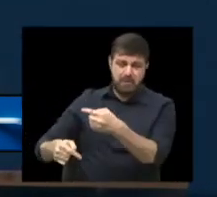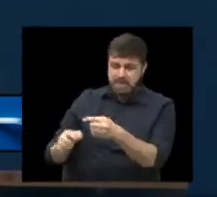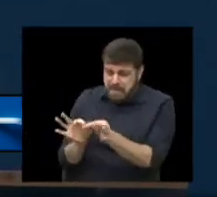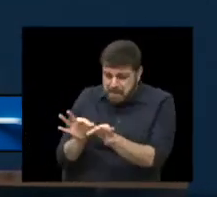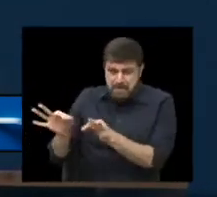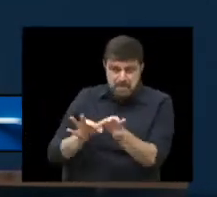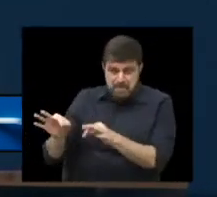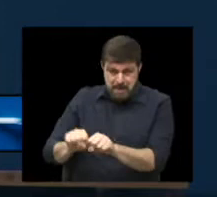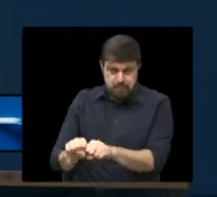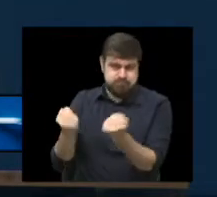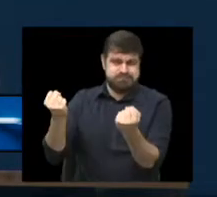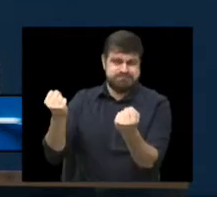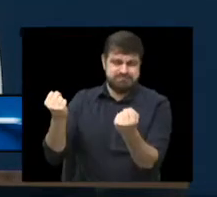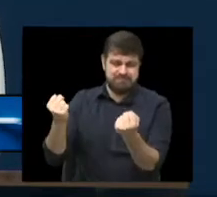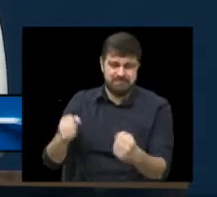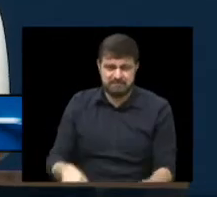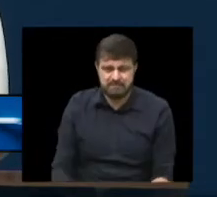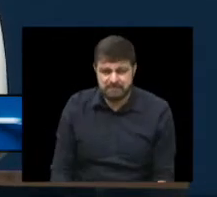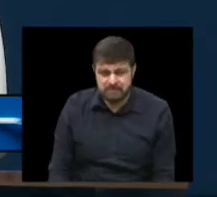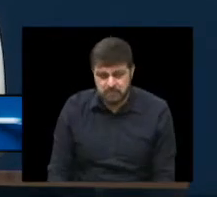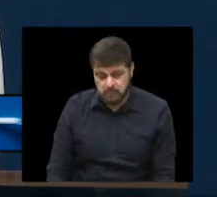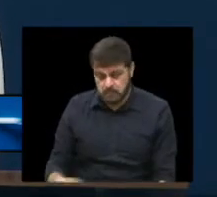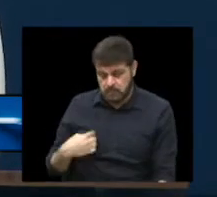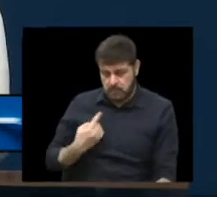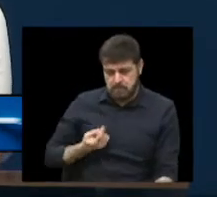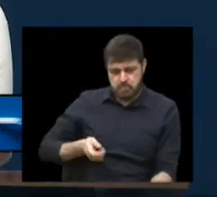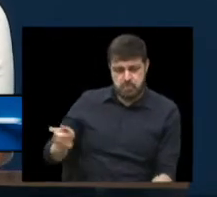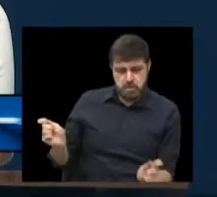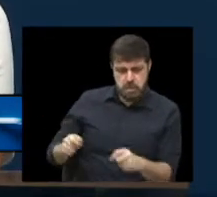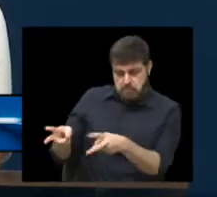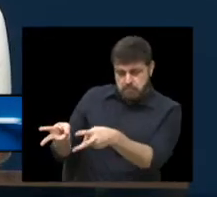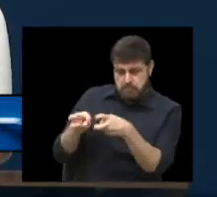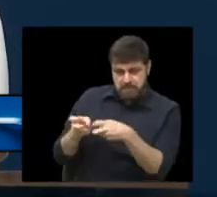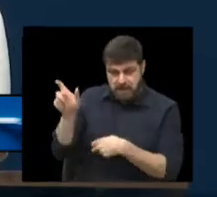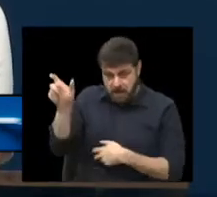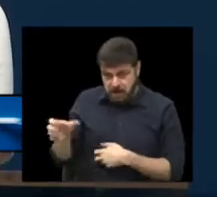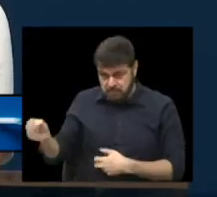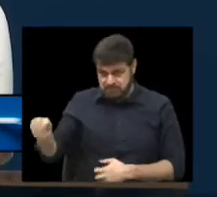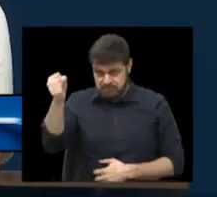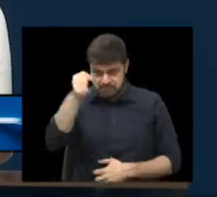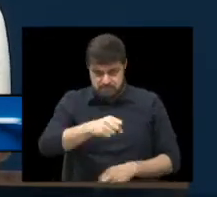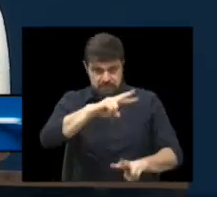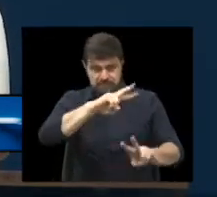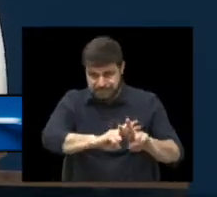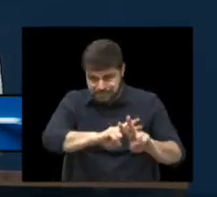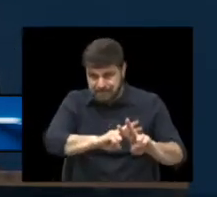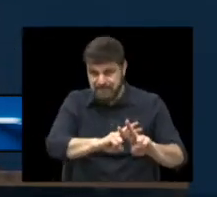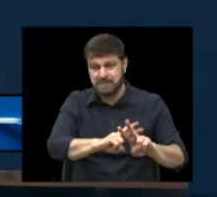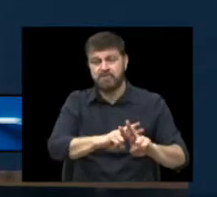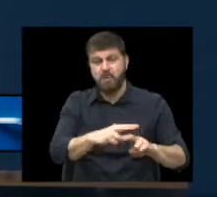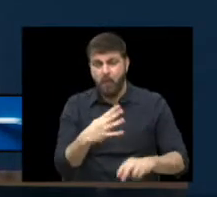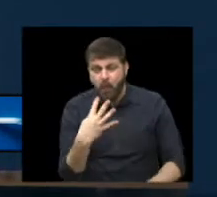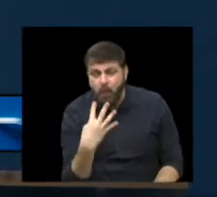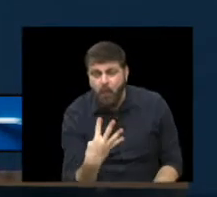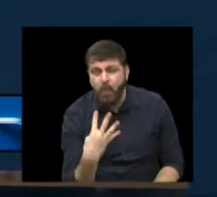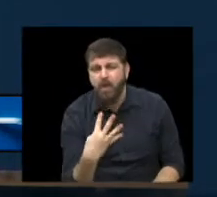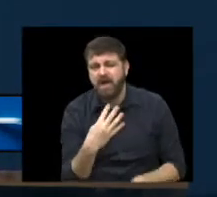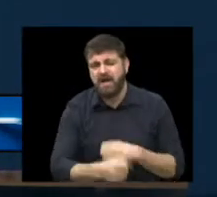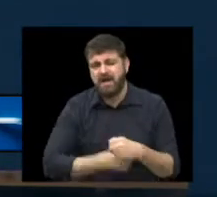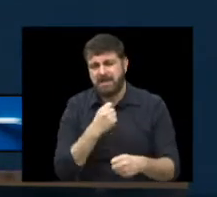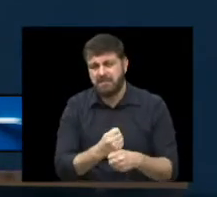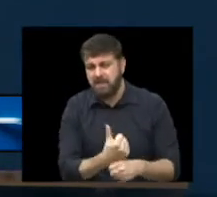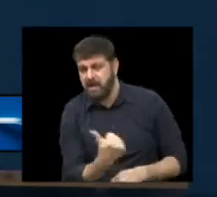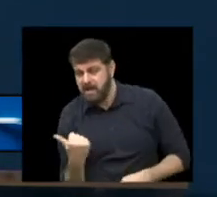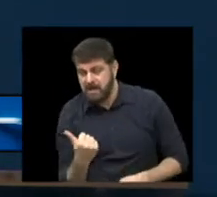como explosivos. Então a gente vê que Rafael Braga está há 4 anos preso, seletivamente, um jovem pobre